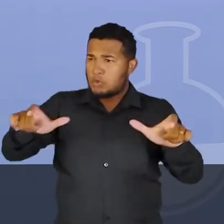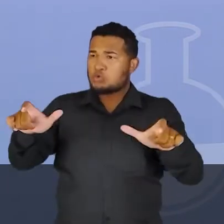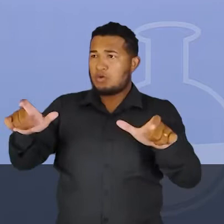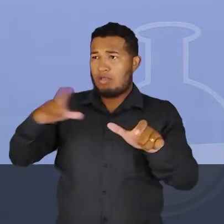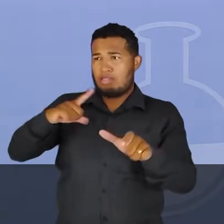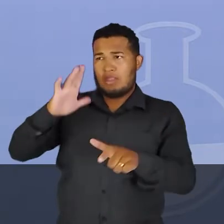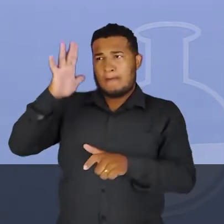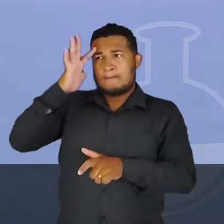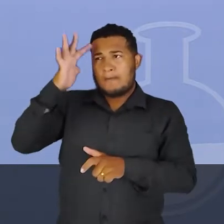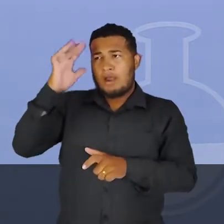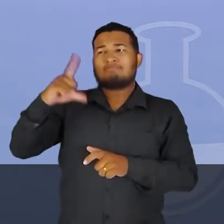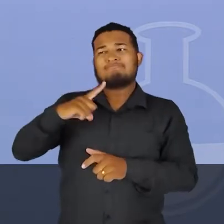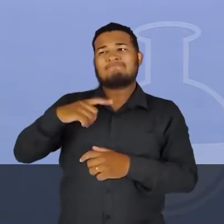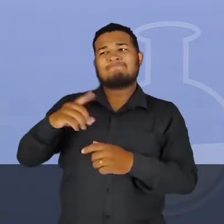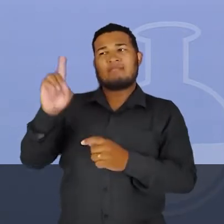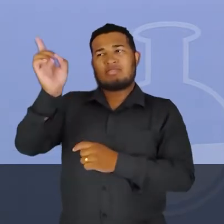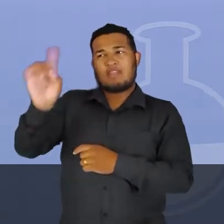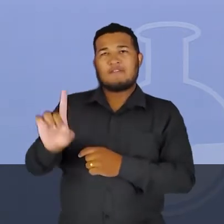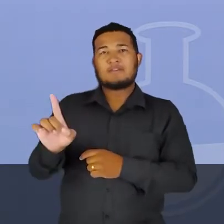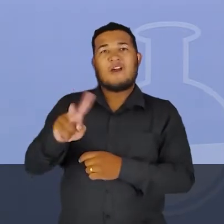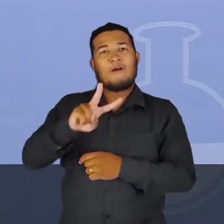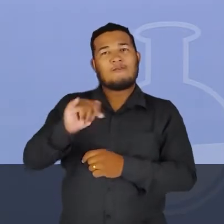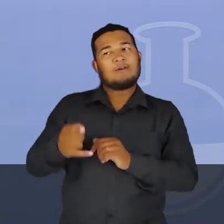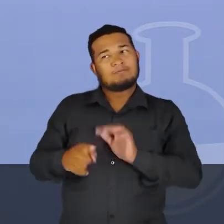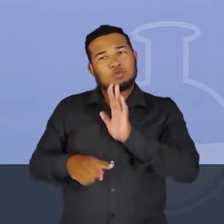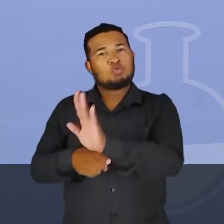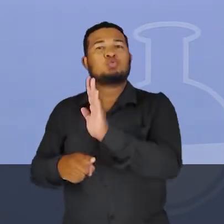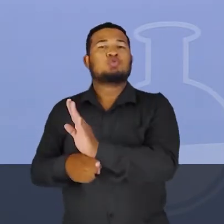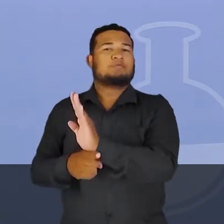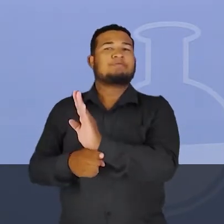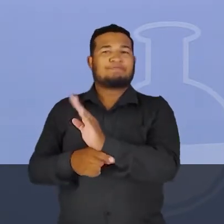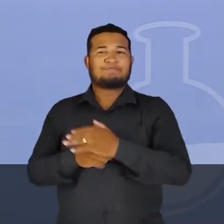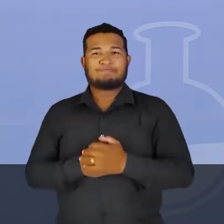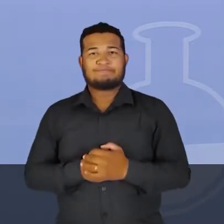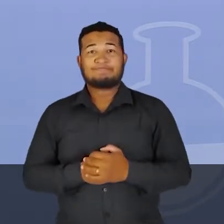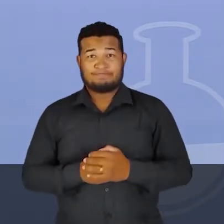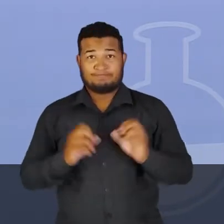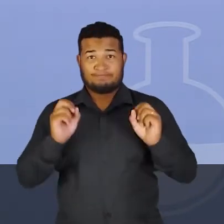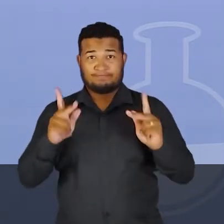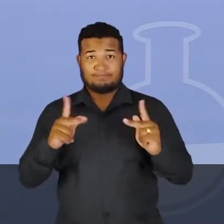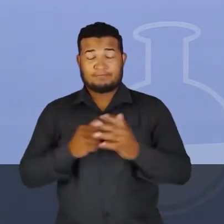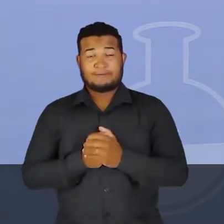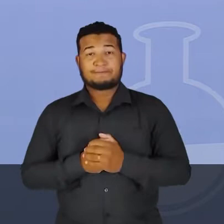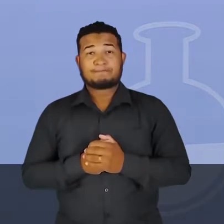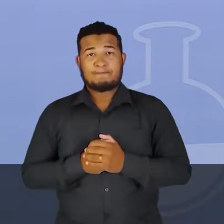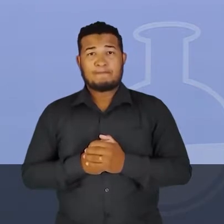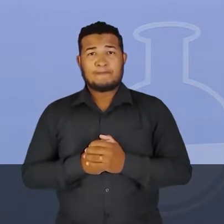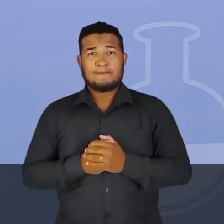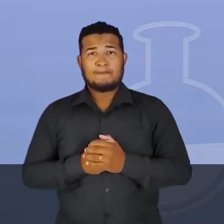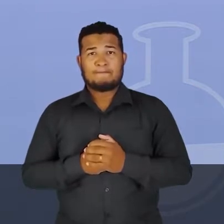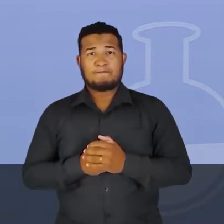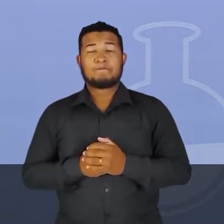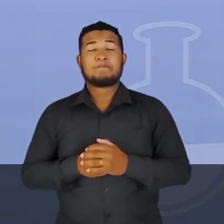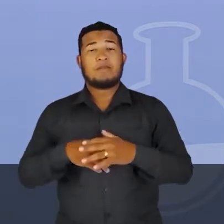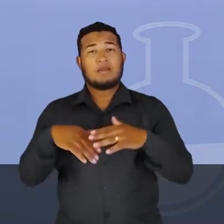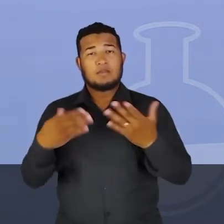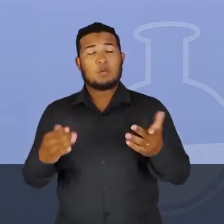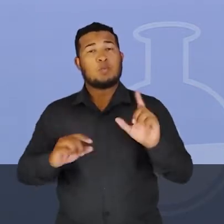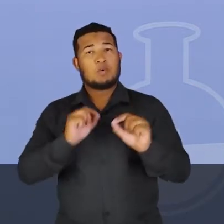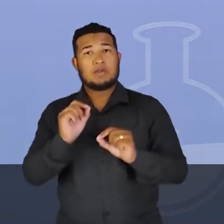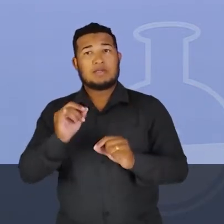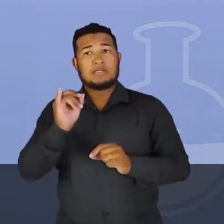que têm essas necessidades vão ser atendidas por aquele movimento, ok? Então,